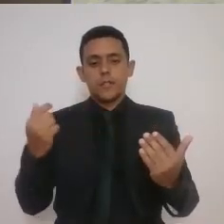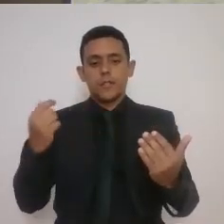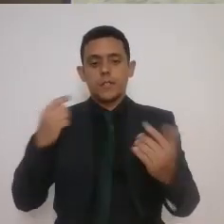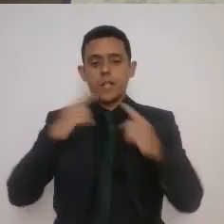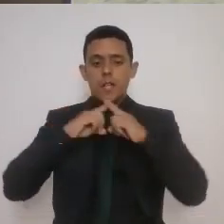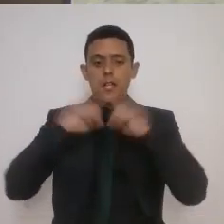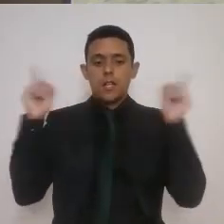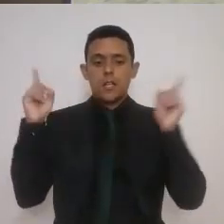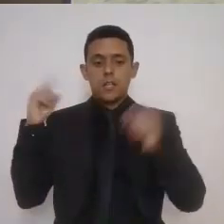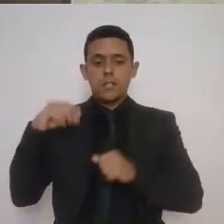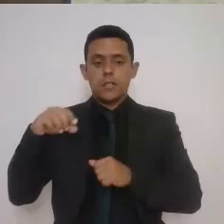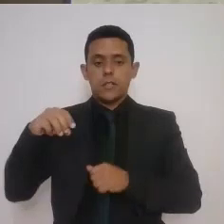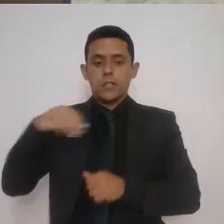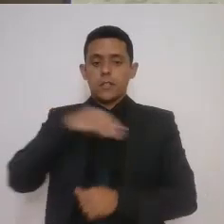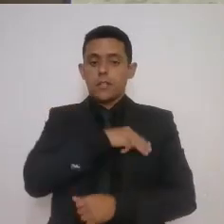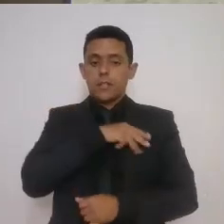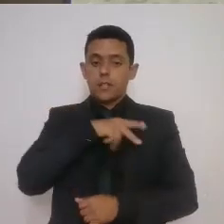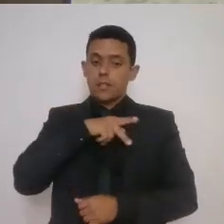Público.